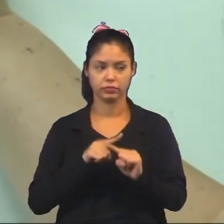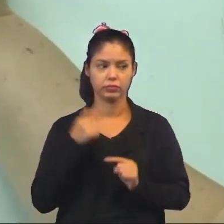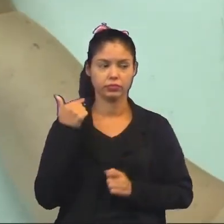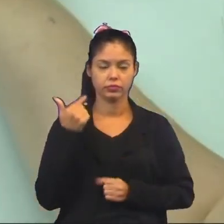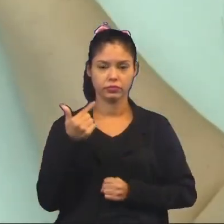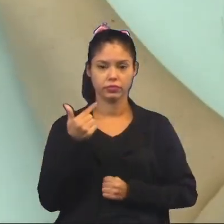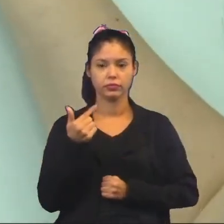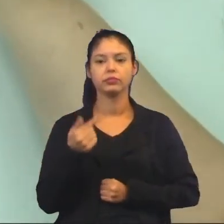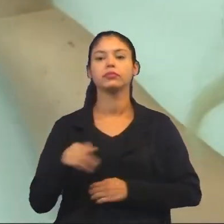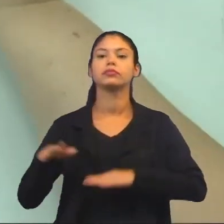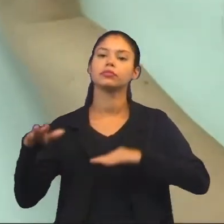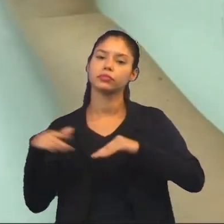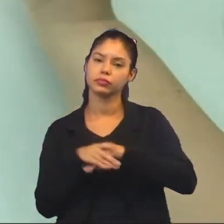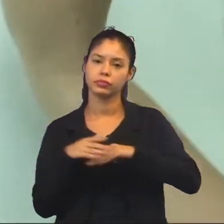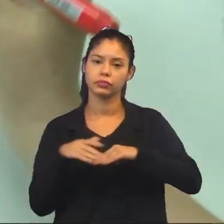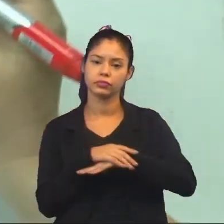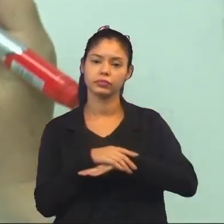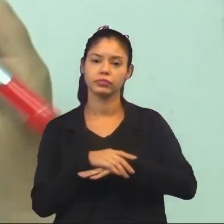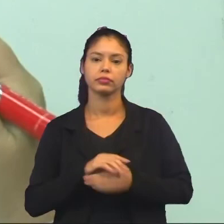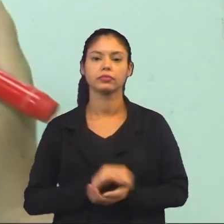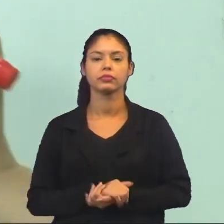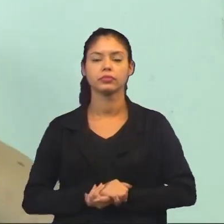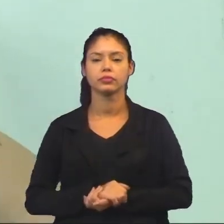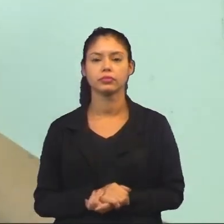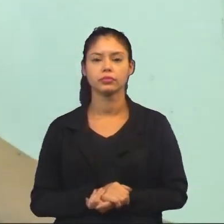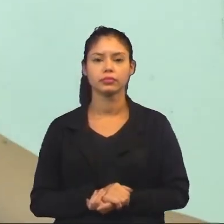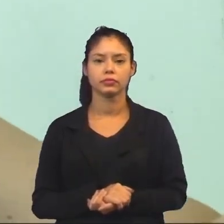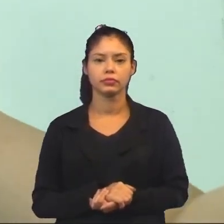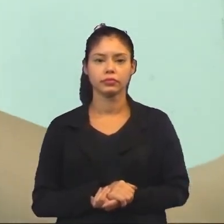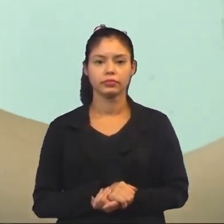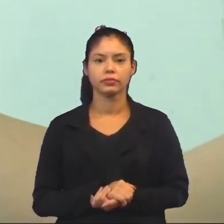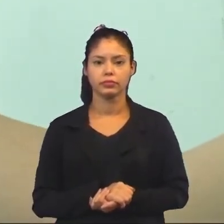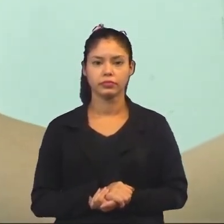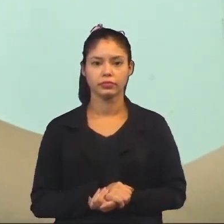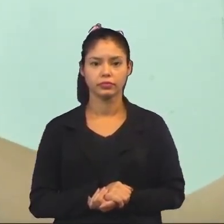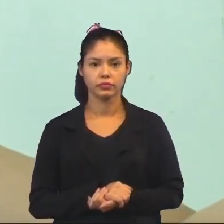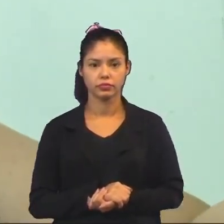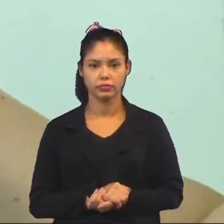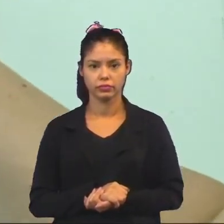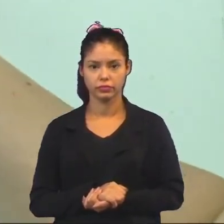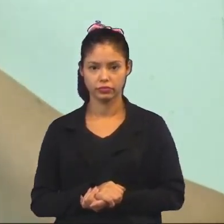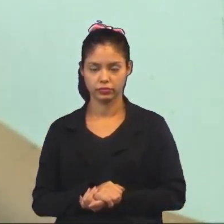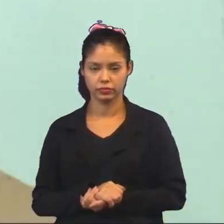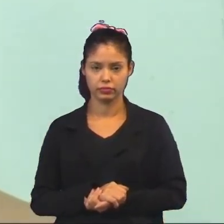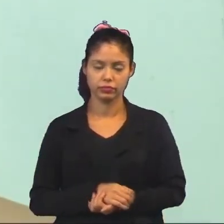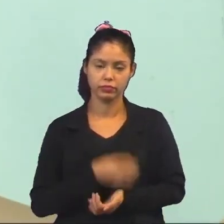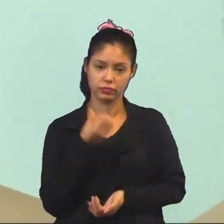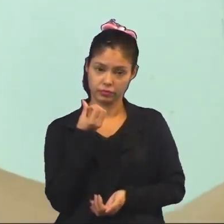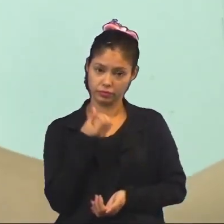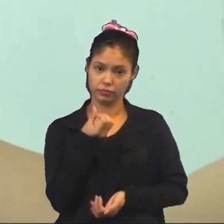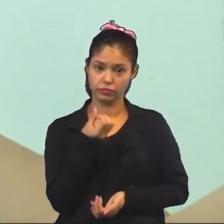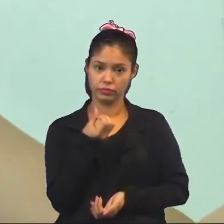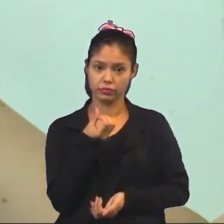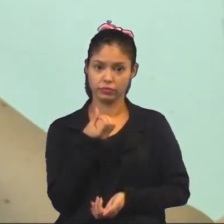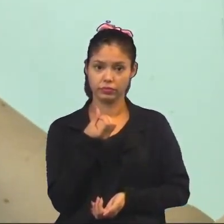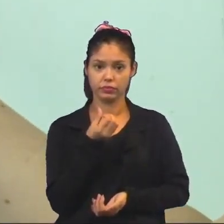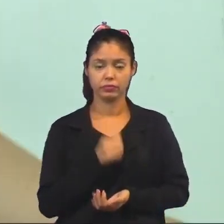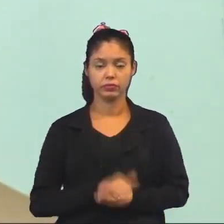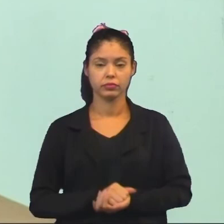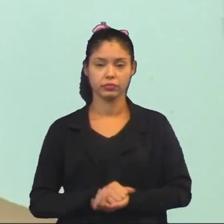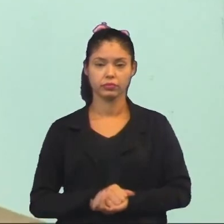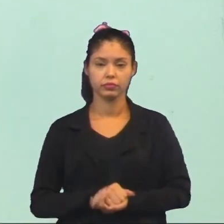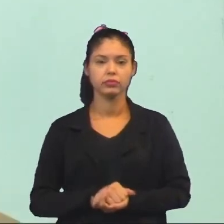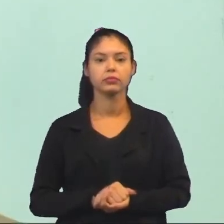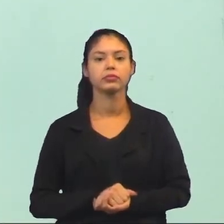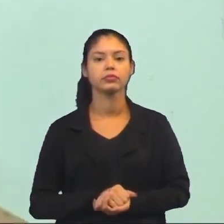calças, vezes os 2 tênis. Então, as camisetas, 3 vezes 2 calças, vai dar 3 vezes